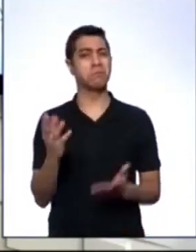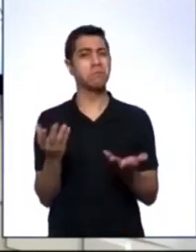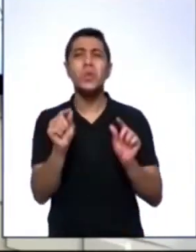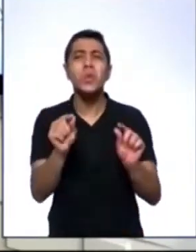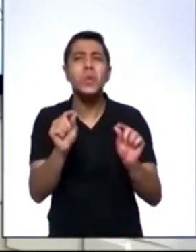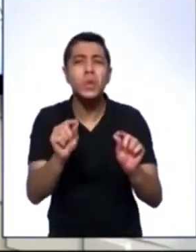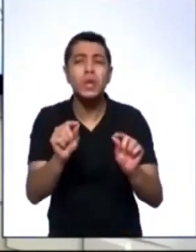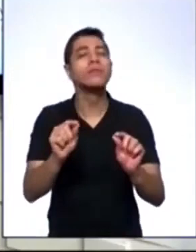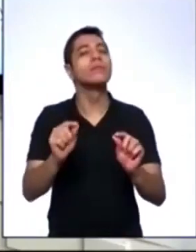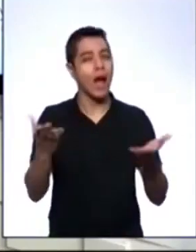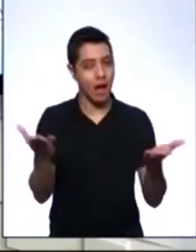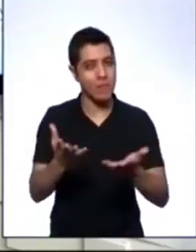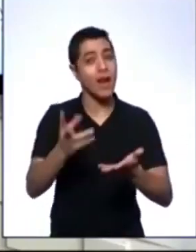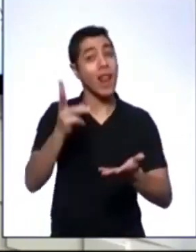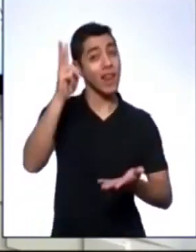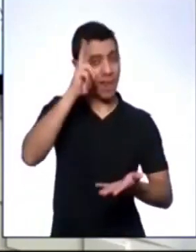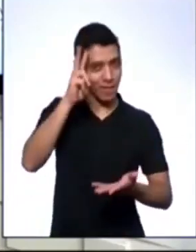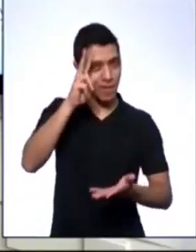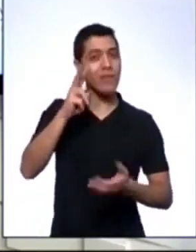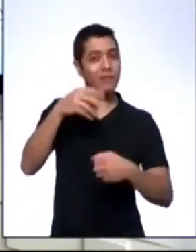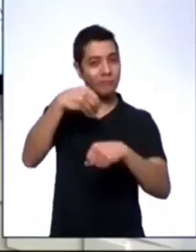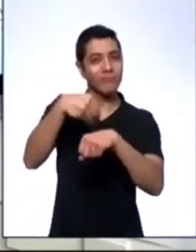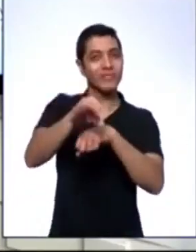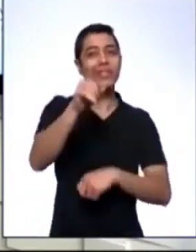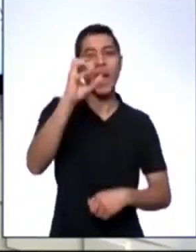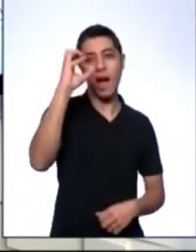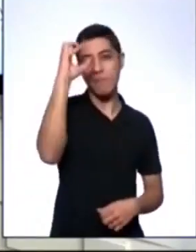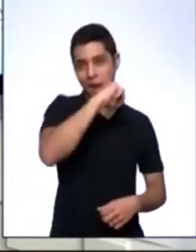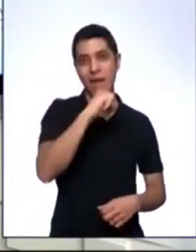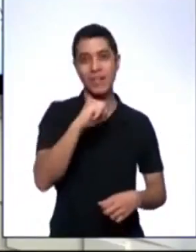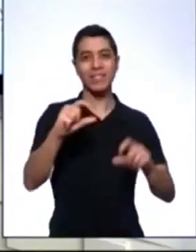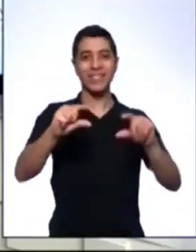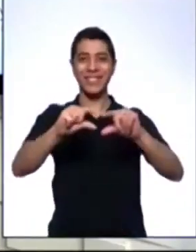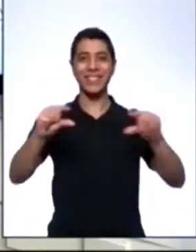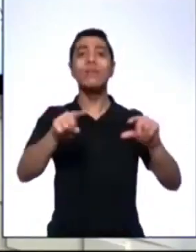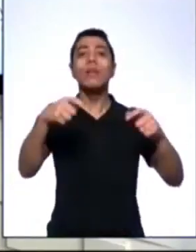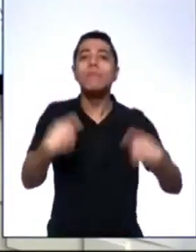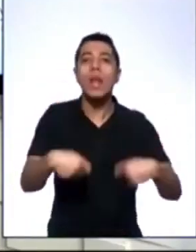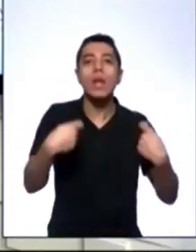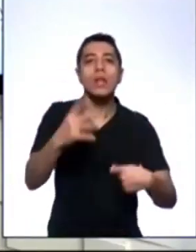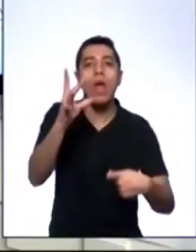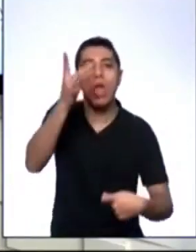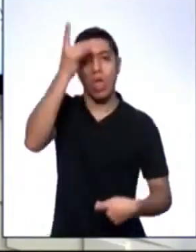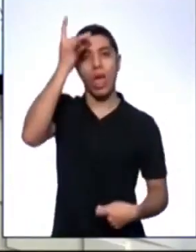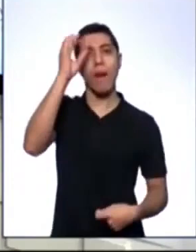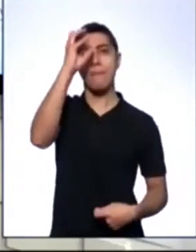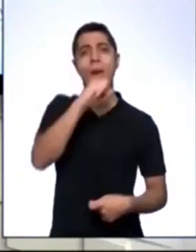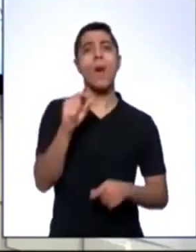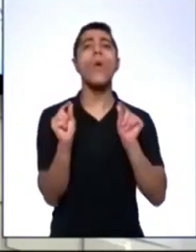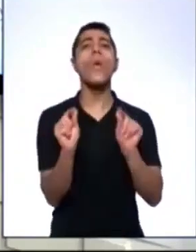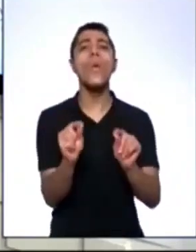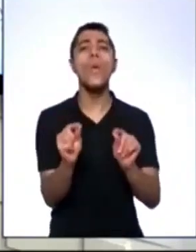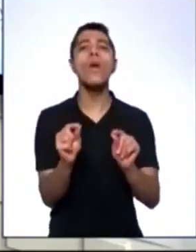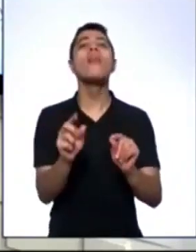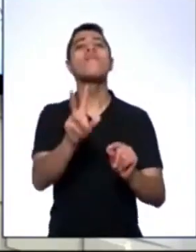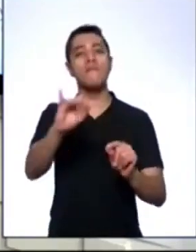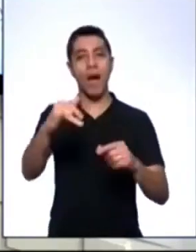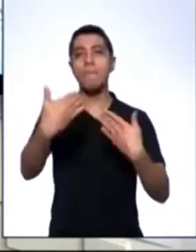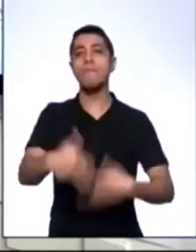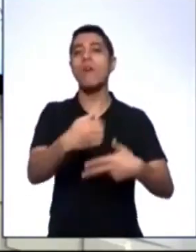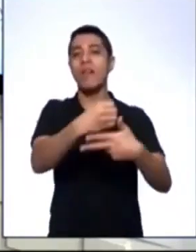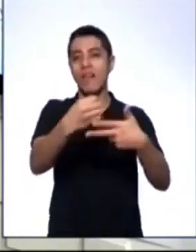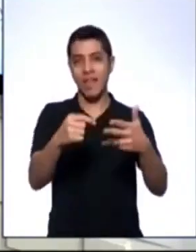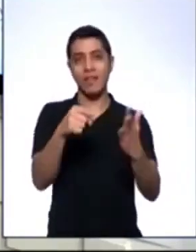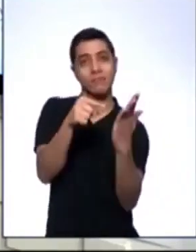aprender o que eu tenho que saber de função do primeiro grau eu poder acertar a questão que vai ter na